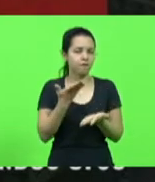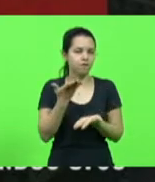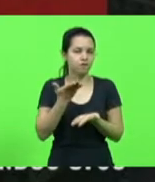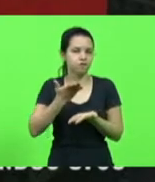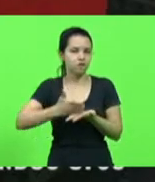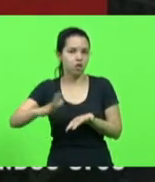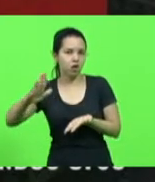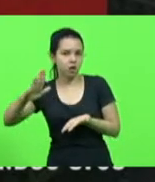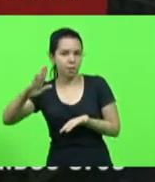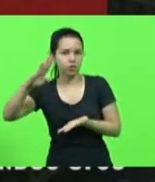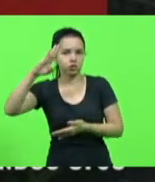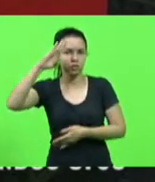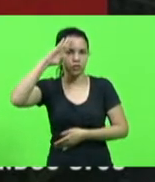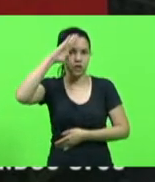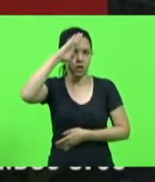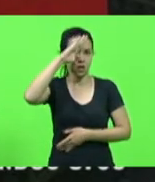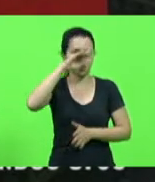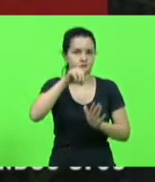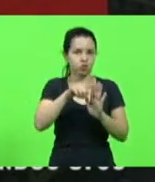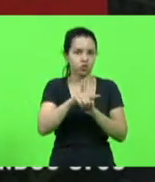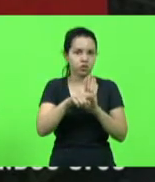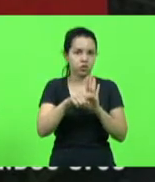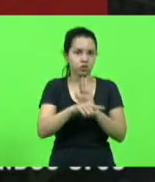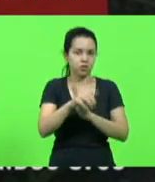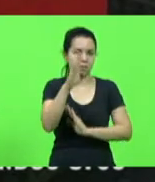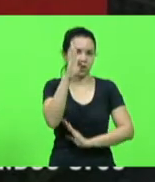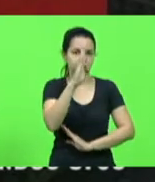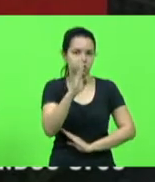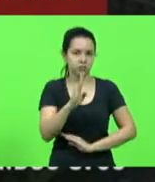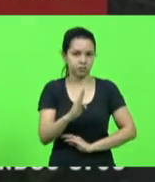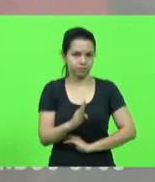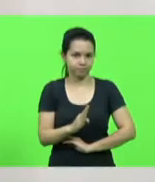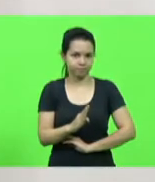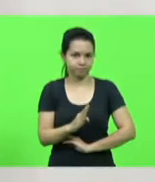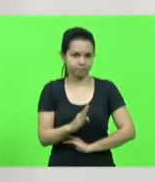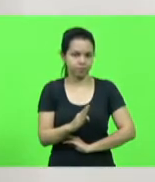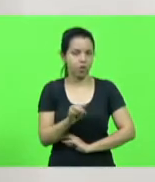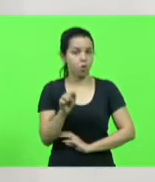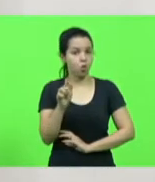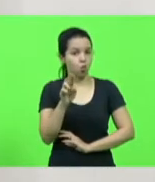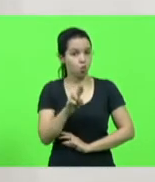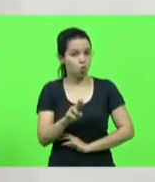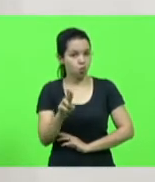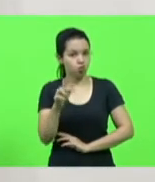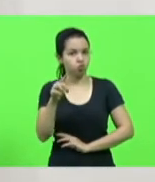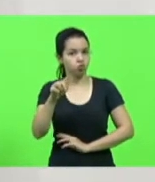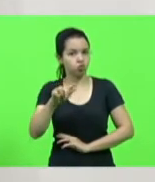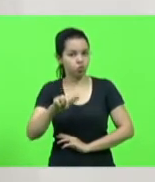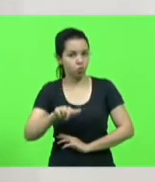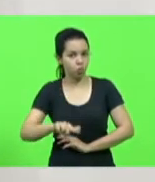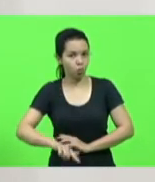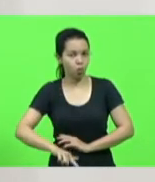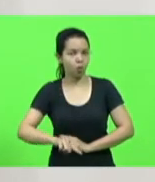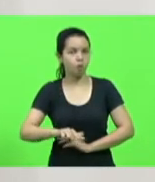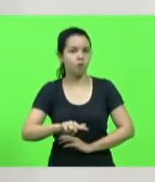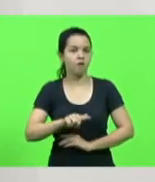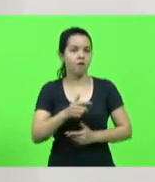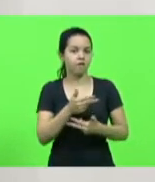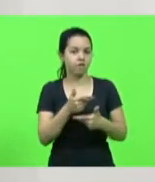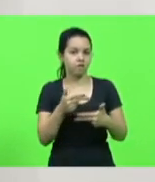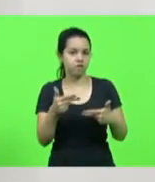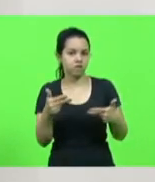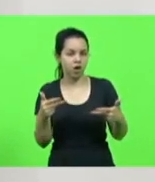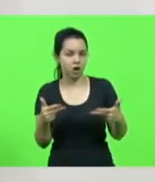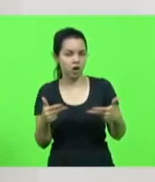brasileira? Então, estão usando, mais uma vez, sem novidade para ninguém, os meios de comunicação de uma